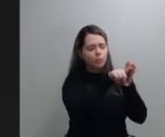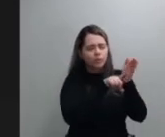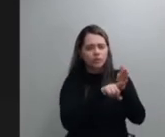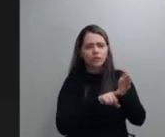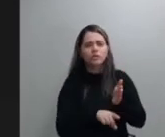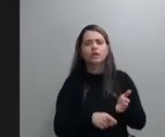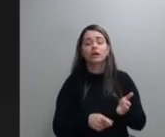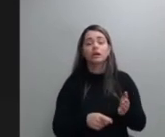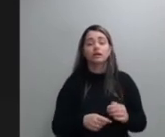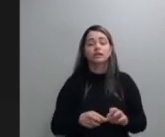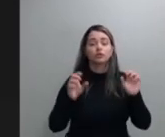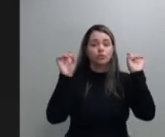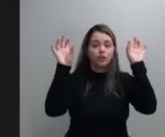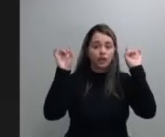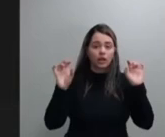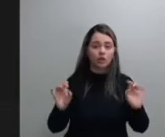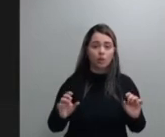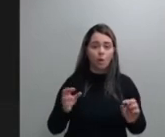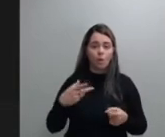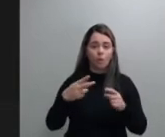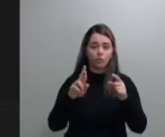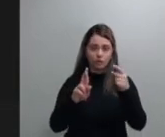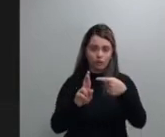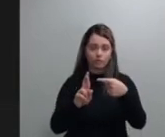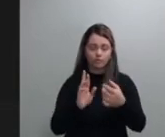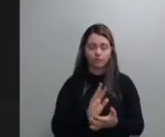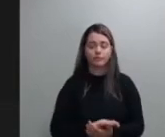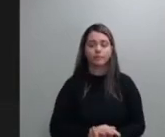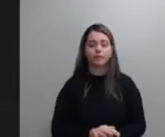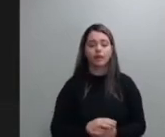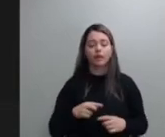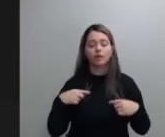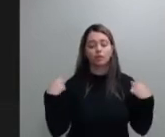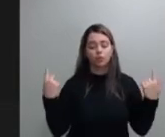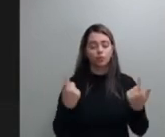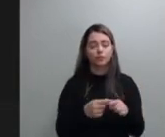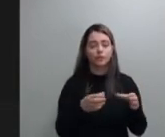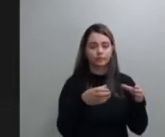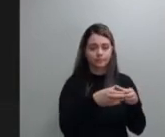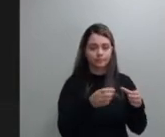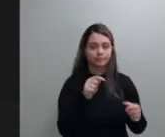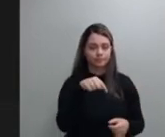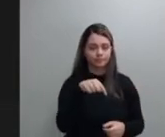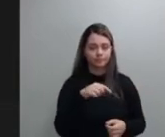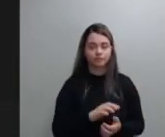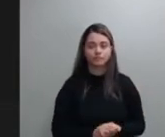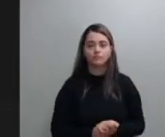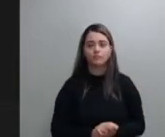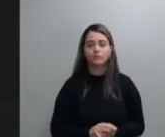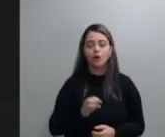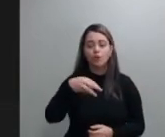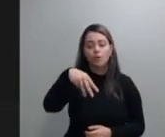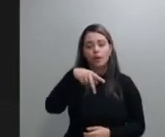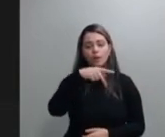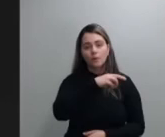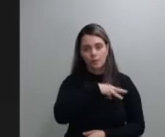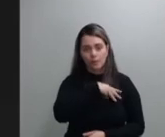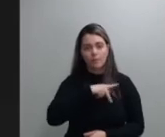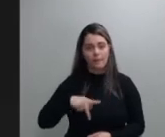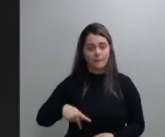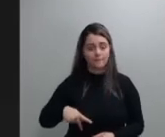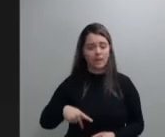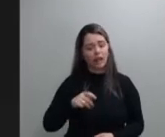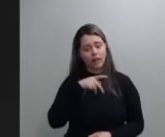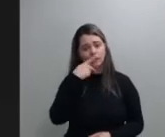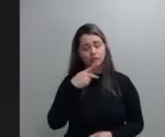especial fosse levada a julgamento no âmbito desta turma o ministério público federal manifestou-se e na sessão de